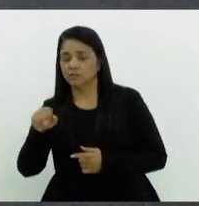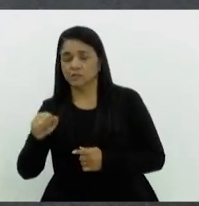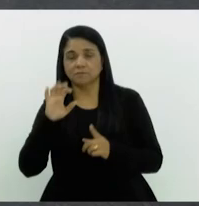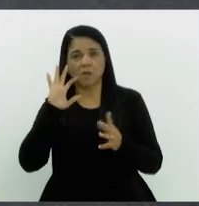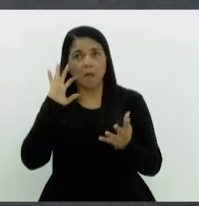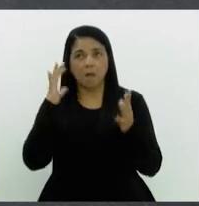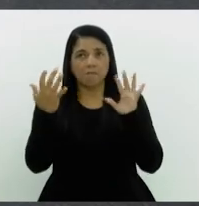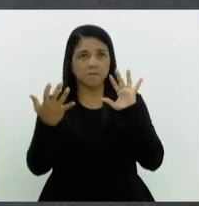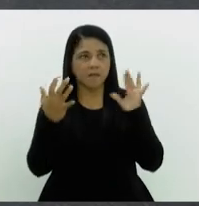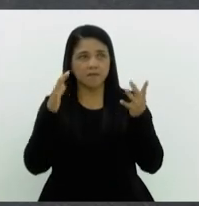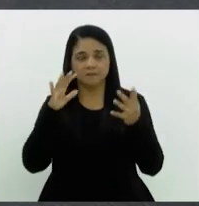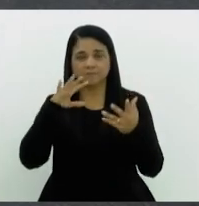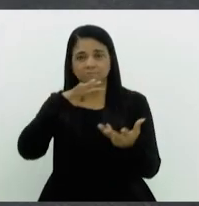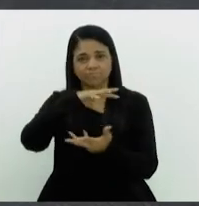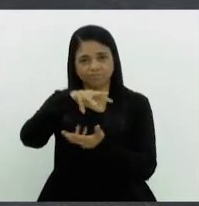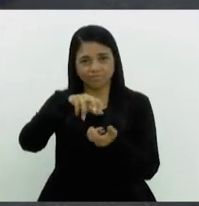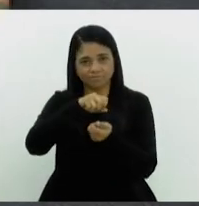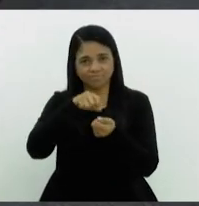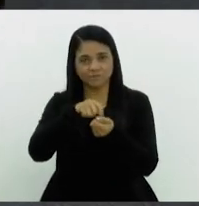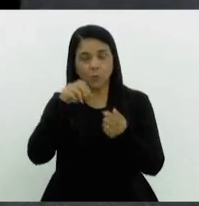os impactos